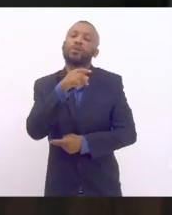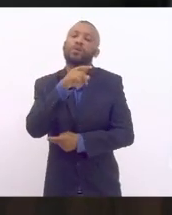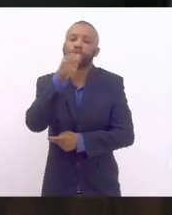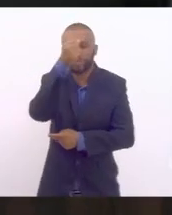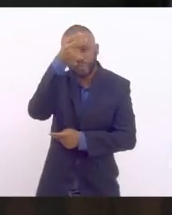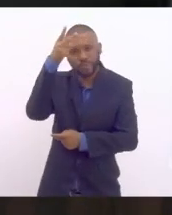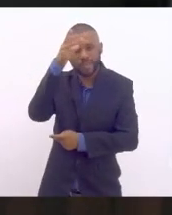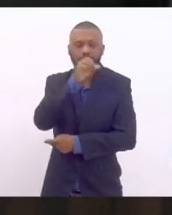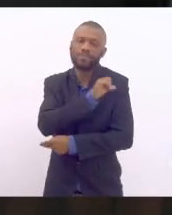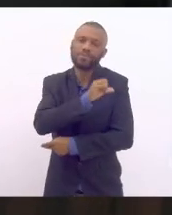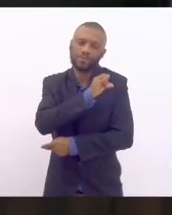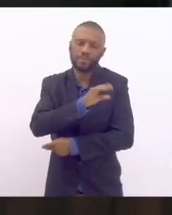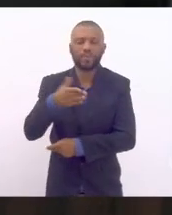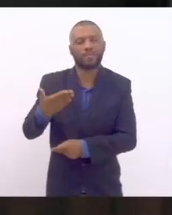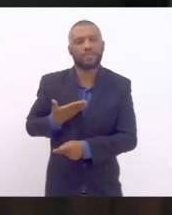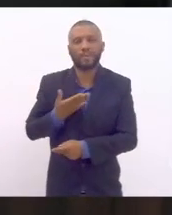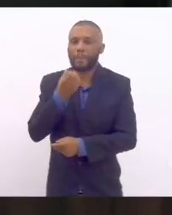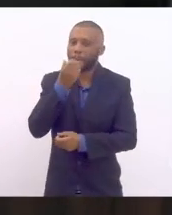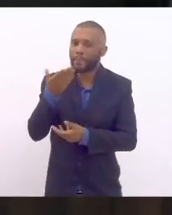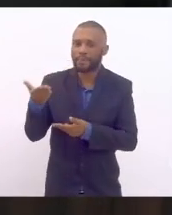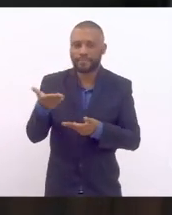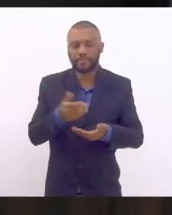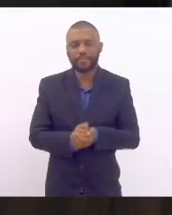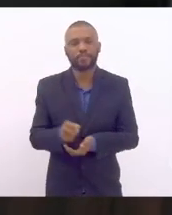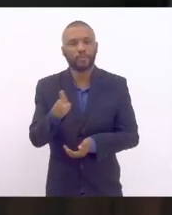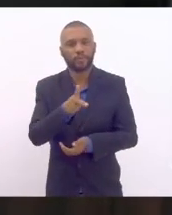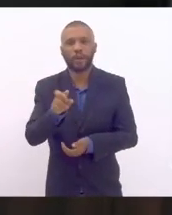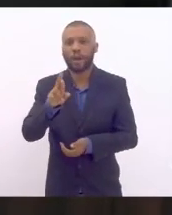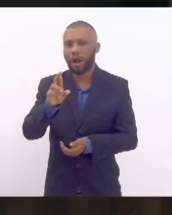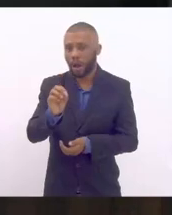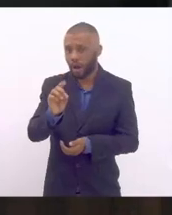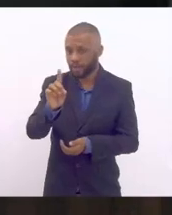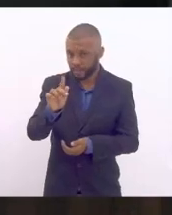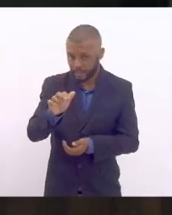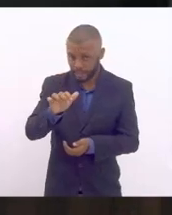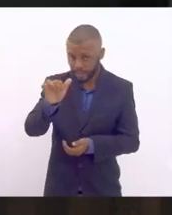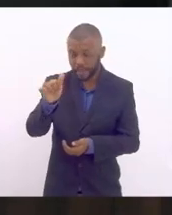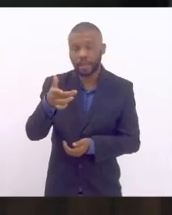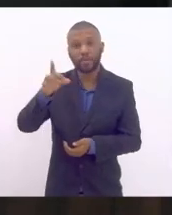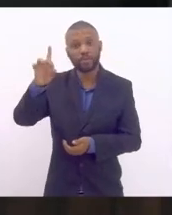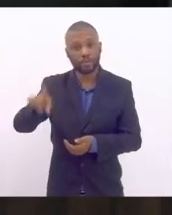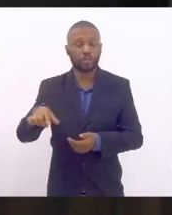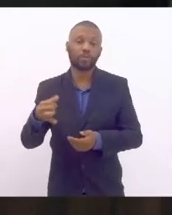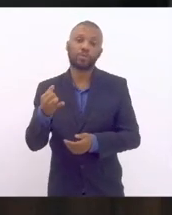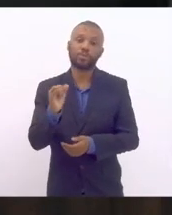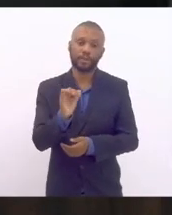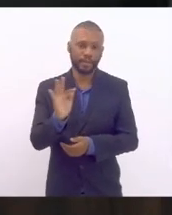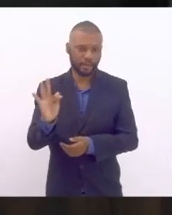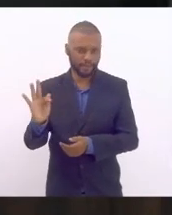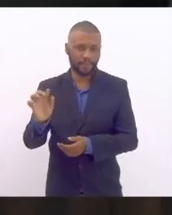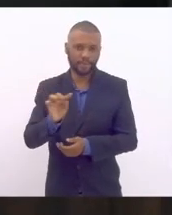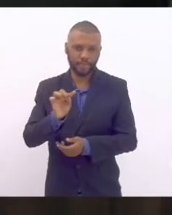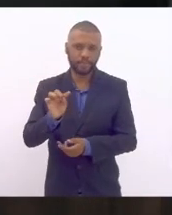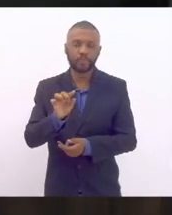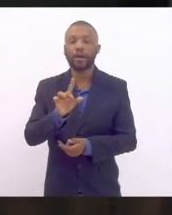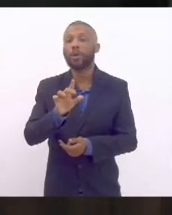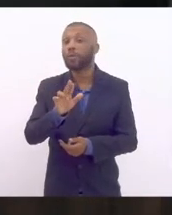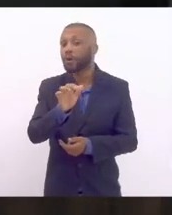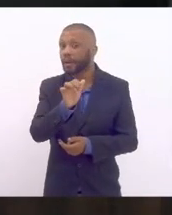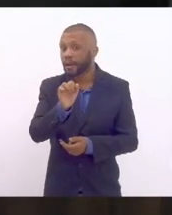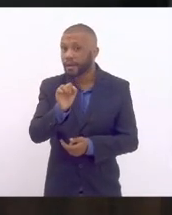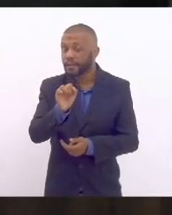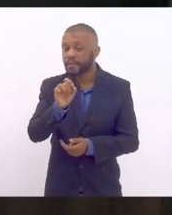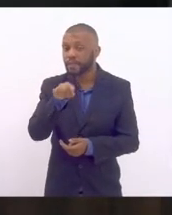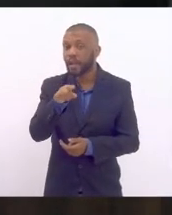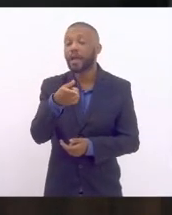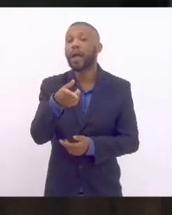do Rio de Janeiro nosso companheiro seja bem-vindo Professor Rodney diretor do Instituto Federal Lucas Henrique estudante da